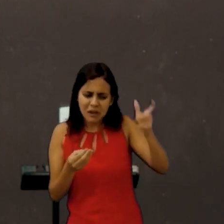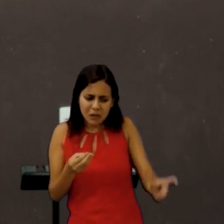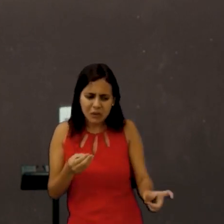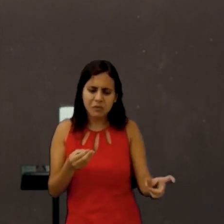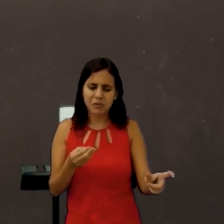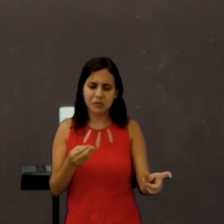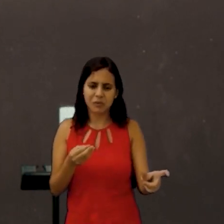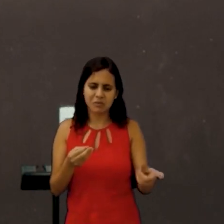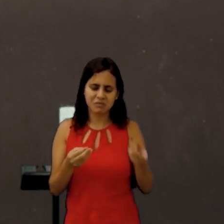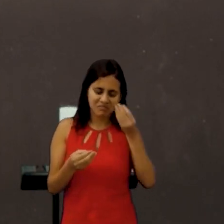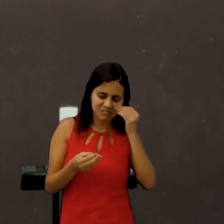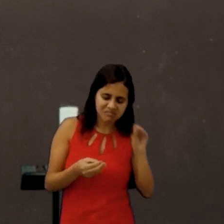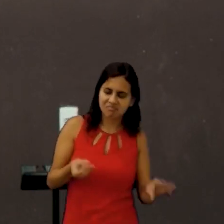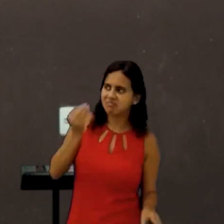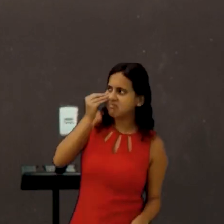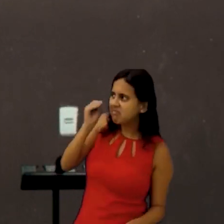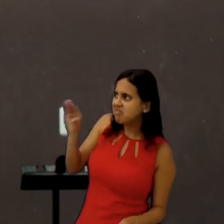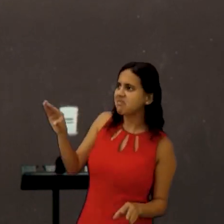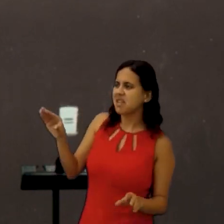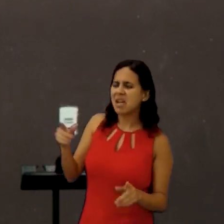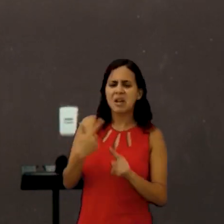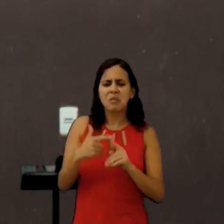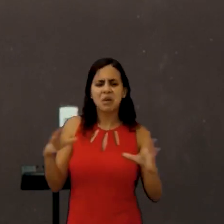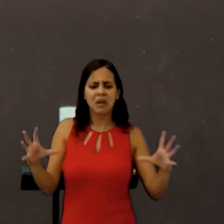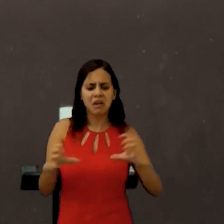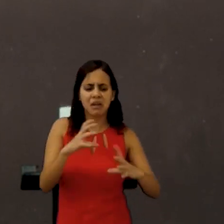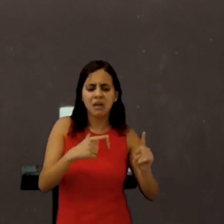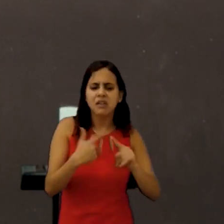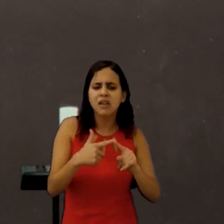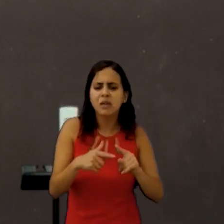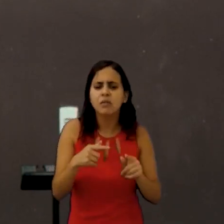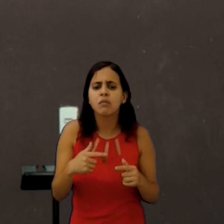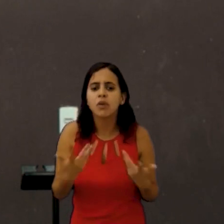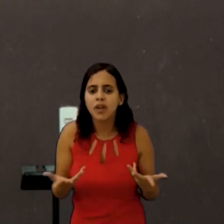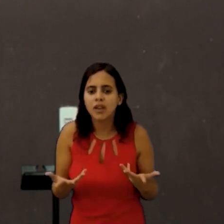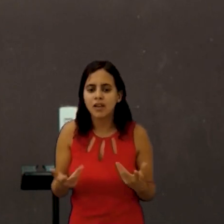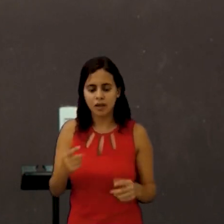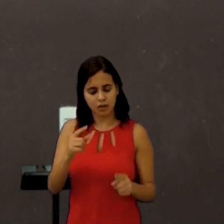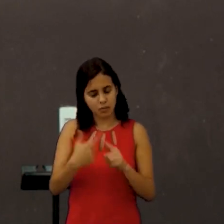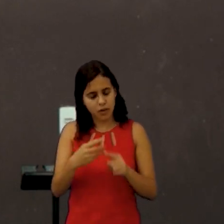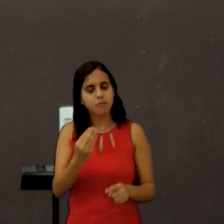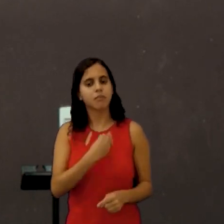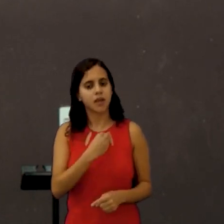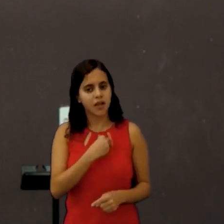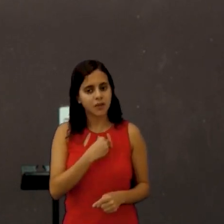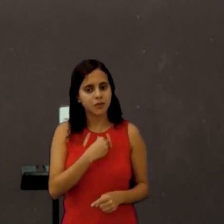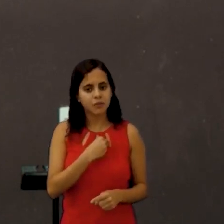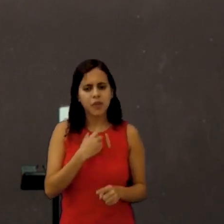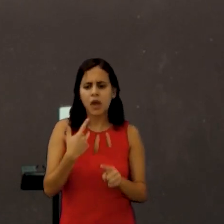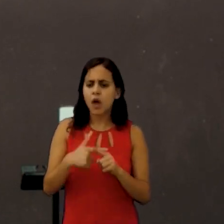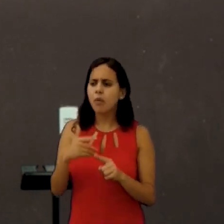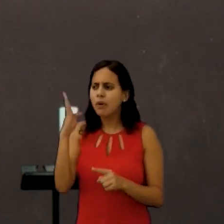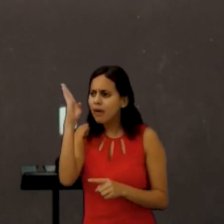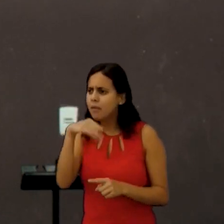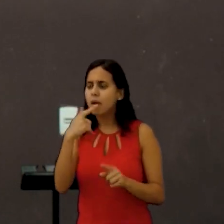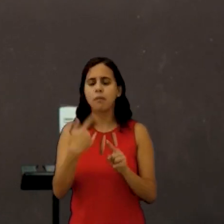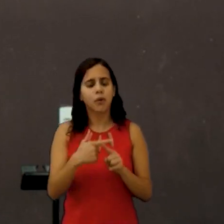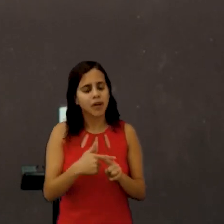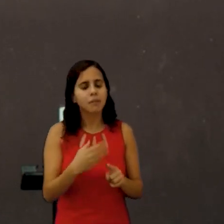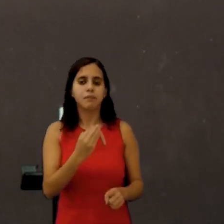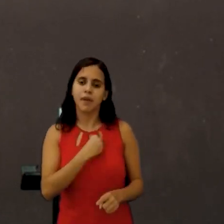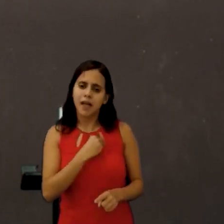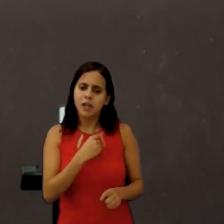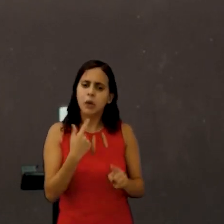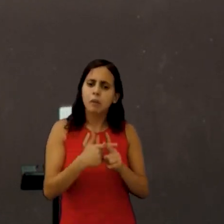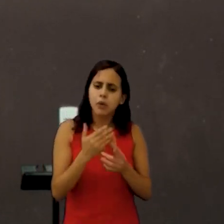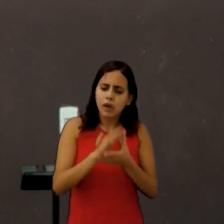de uns contra os outros. Por que existe guerras? Por causa do pecado. Por que existe maldade? Por causa do pecado. Por que existe